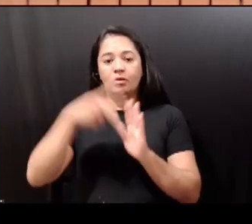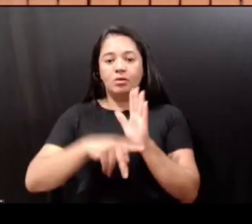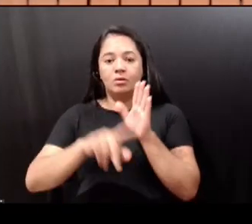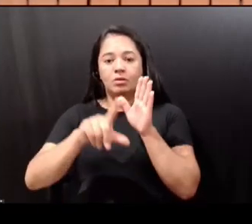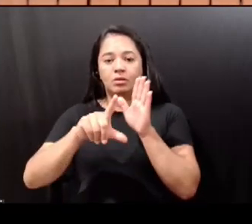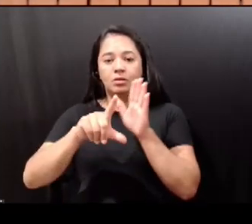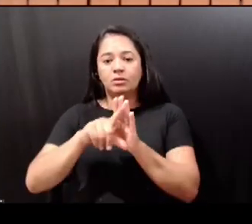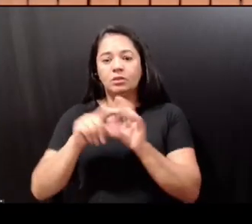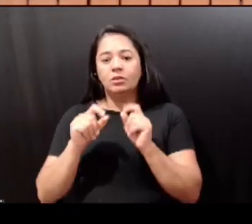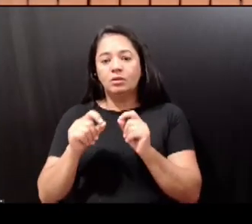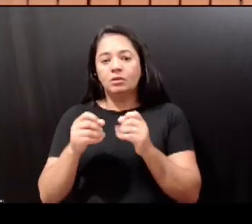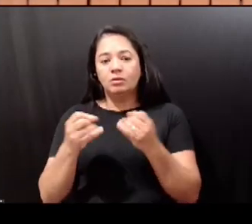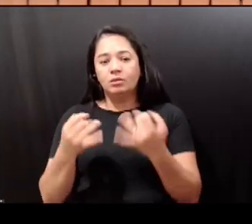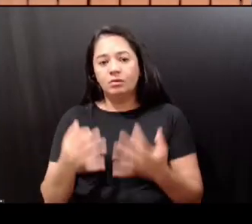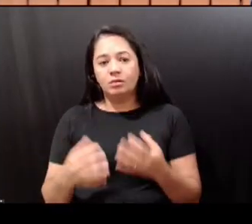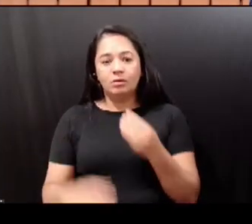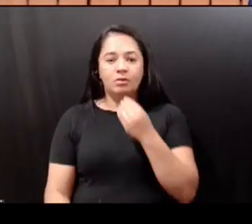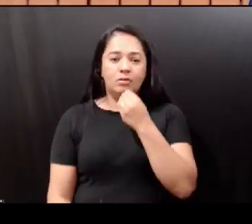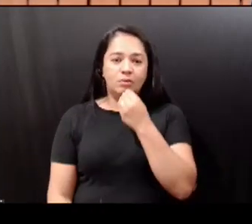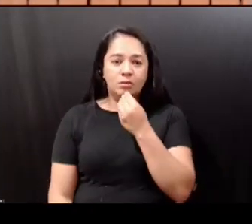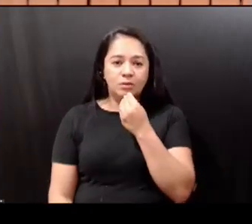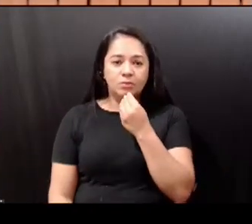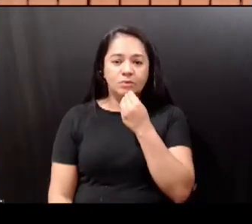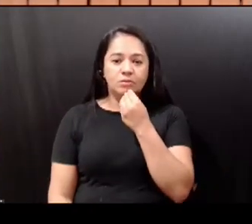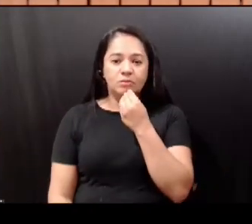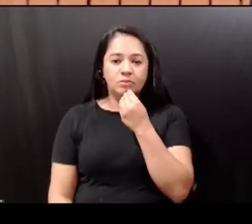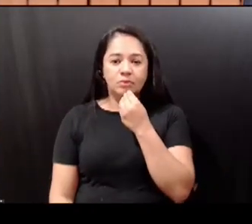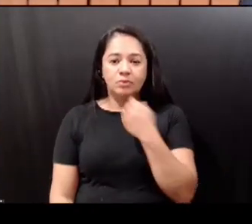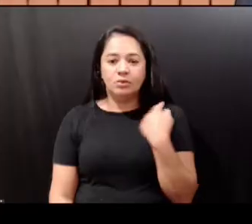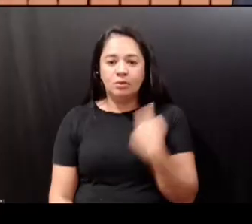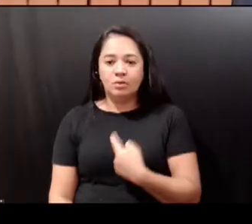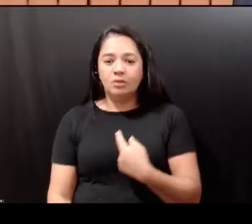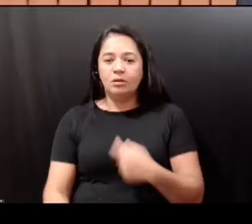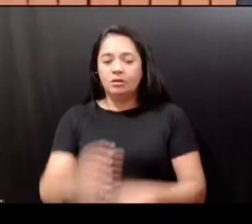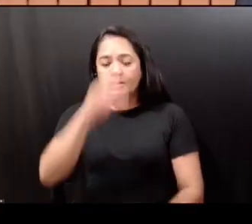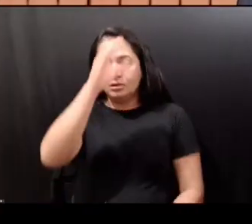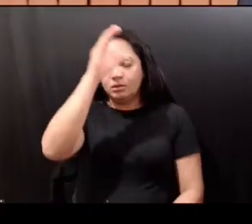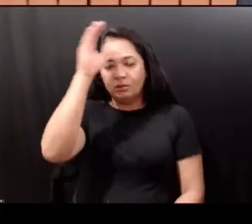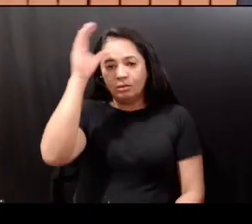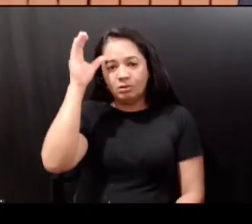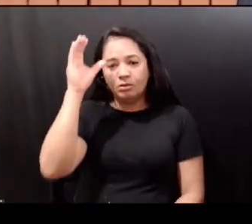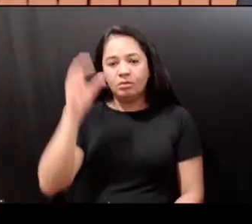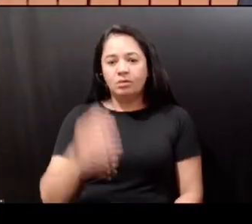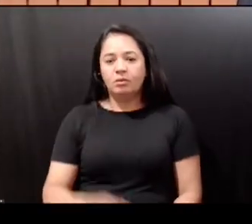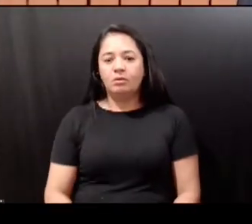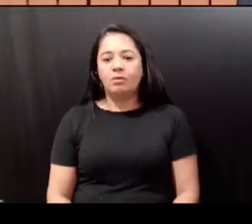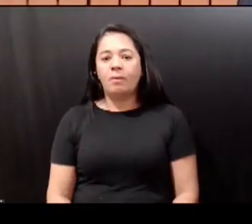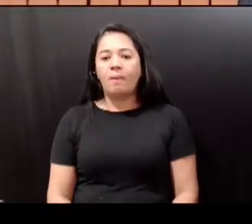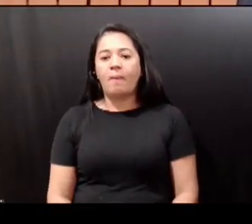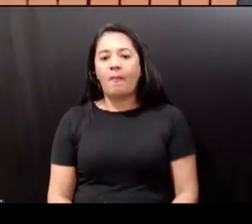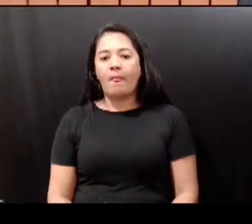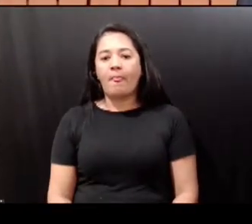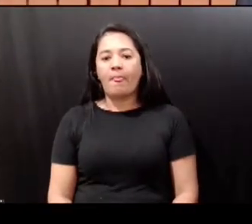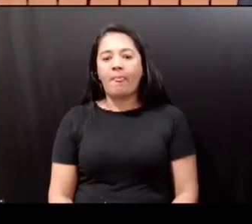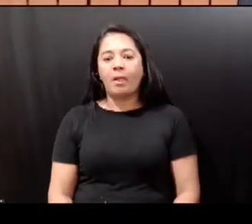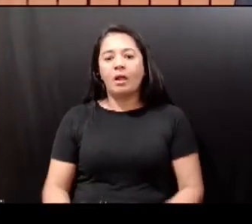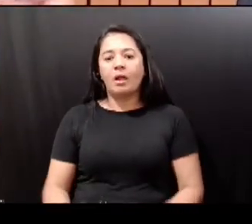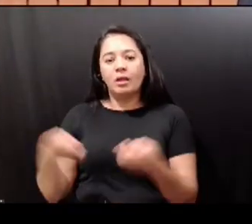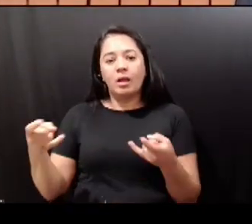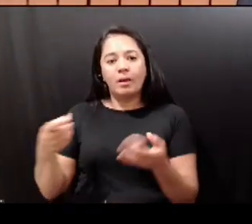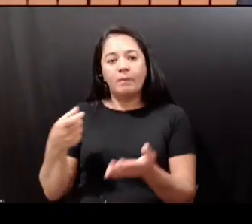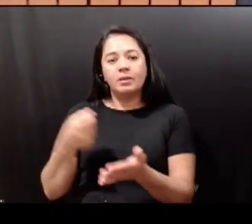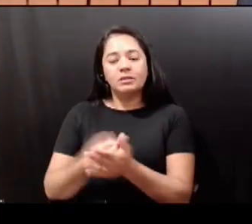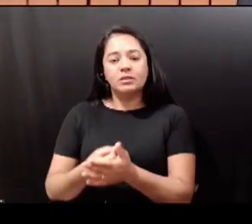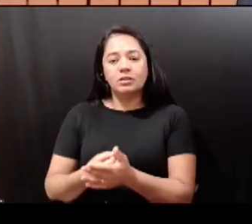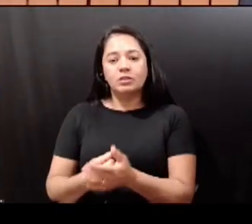a oportunidade desse nosso consumidor ter essa passagem ressarcida pela Transurc.